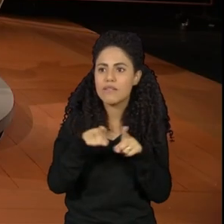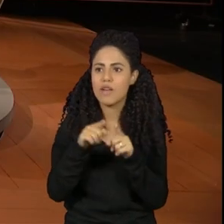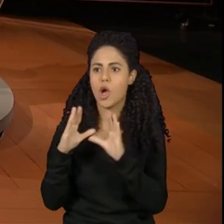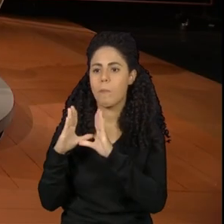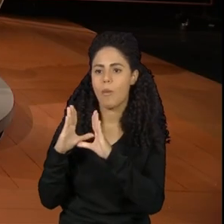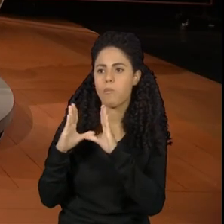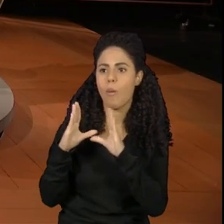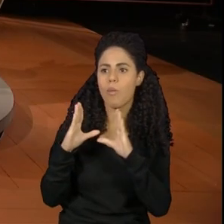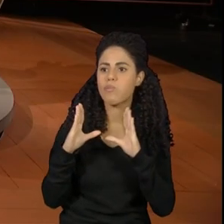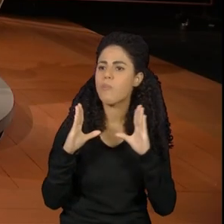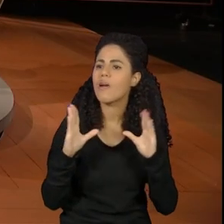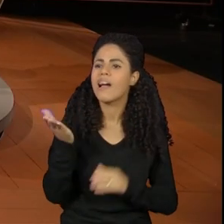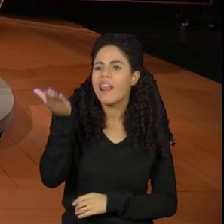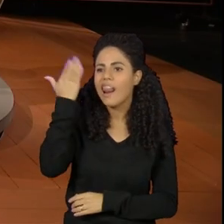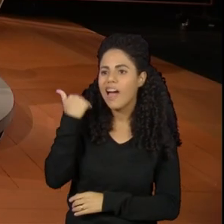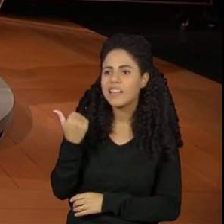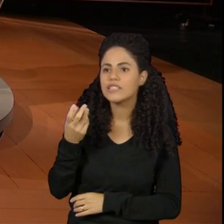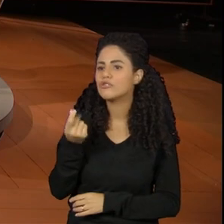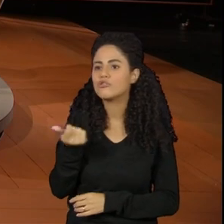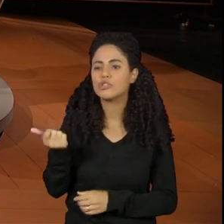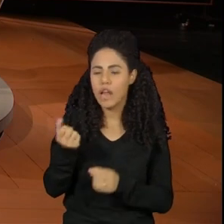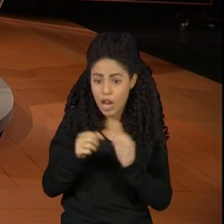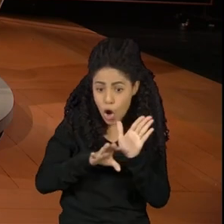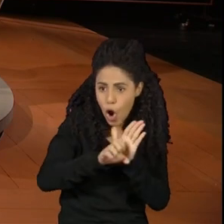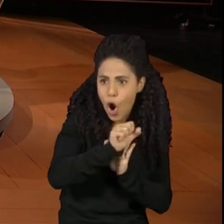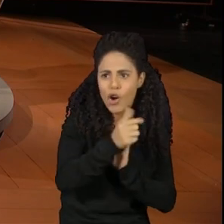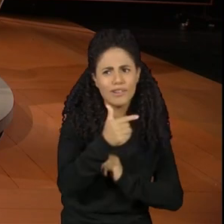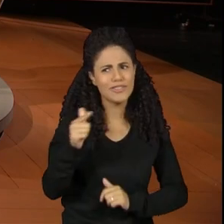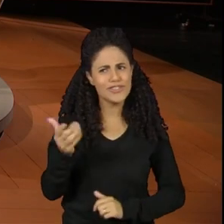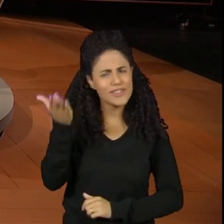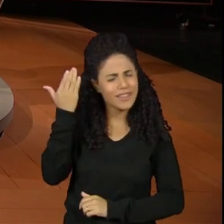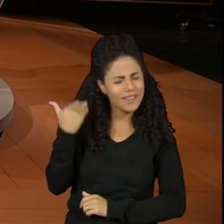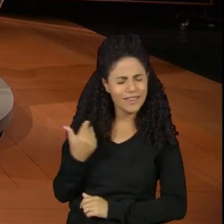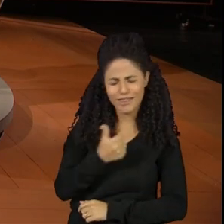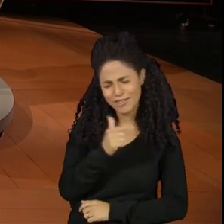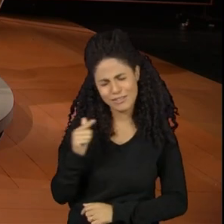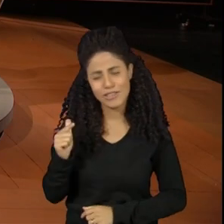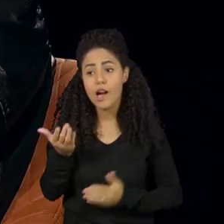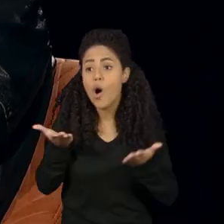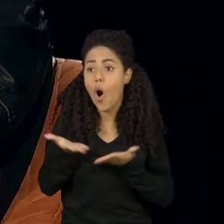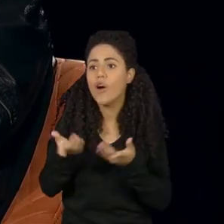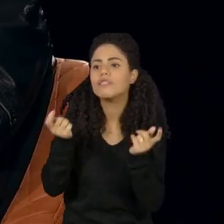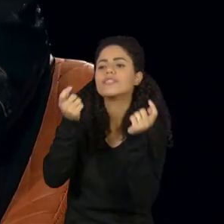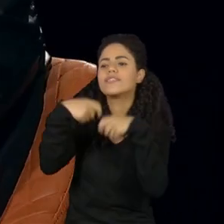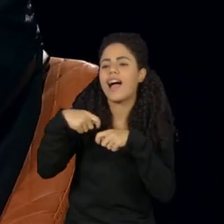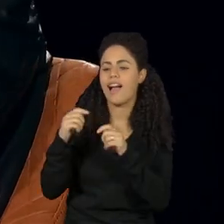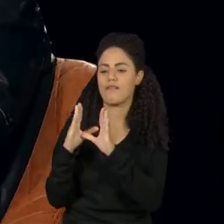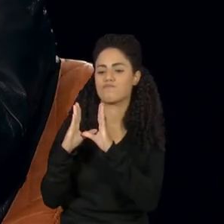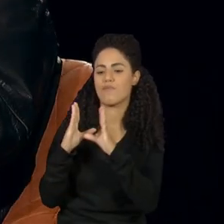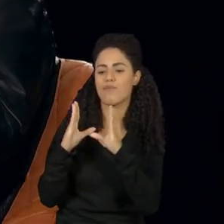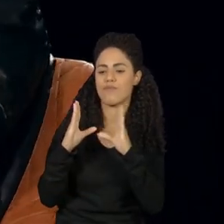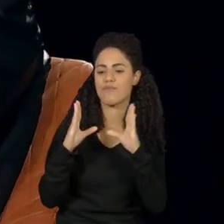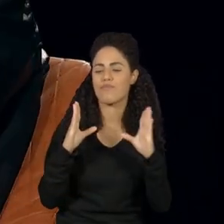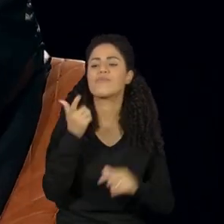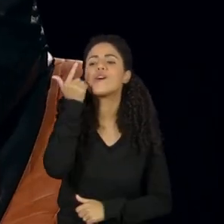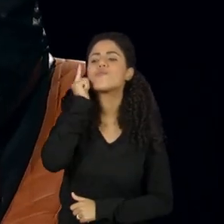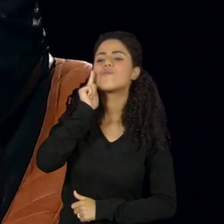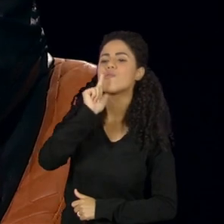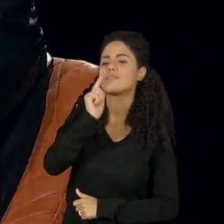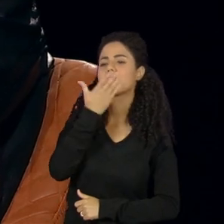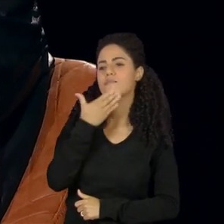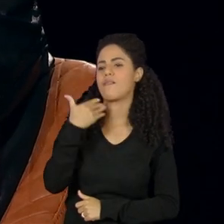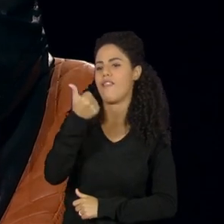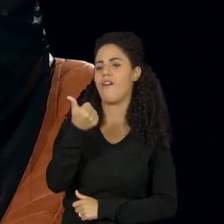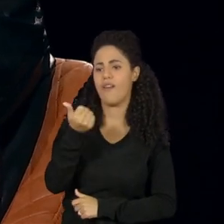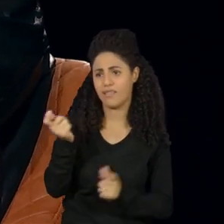gente tem que entender que naquele tempo não tinha Google, né? Uhum. Hoje as enciclopédias, né, ficaram obsoletas, porque, pô, com